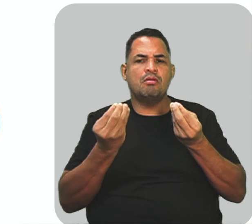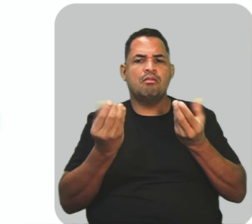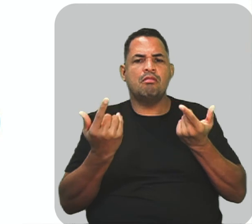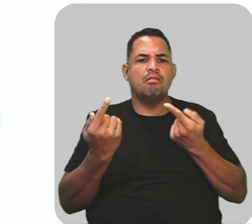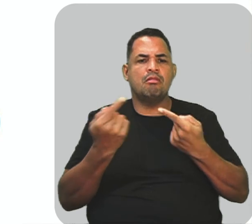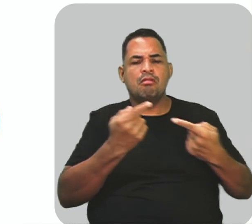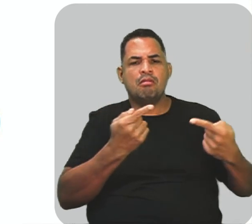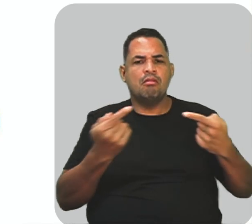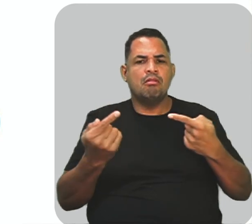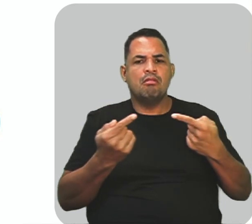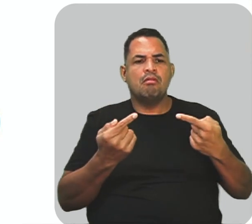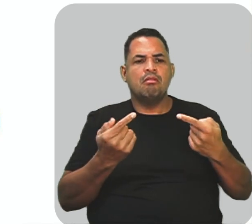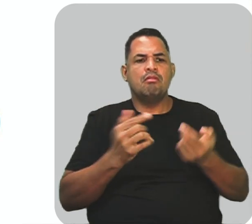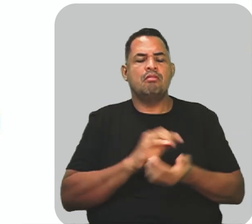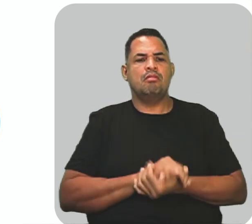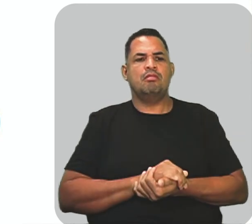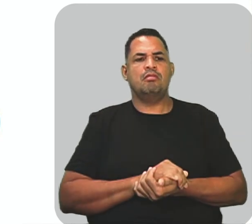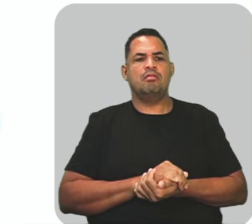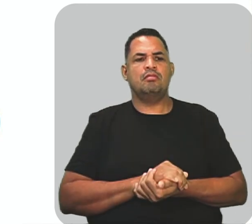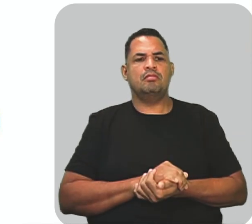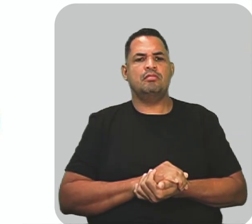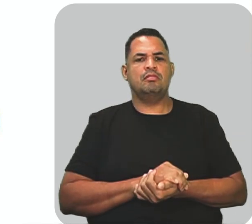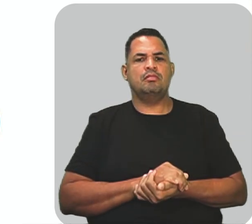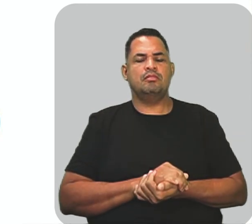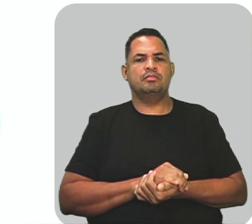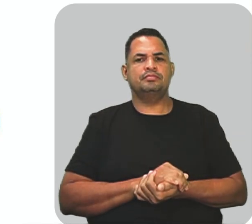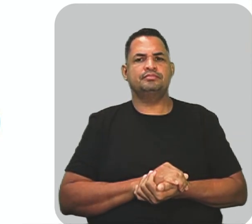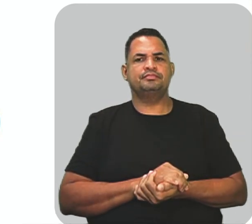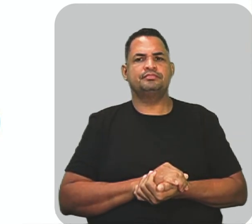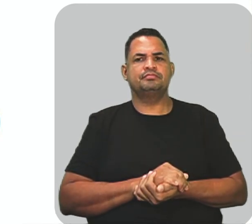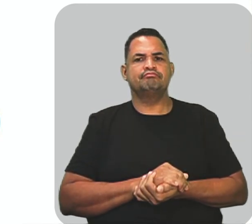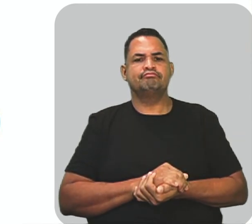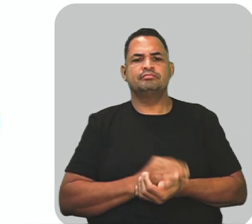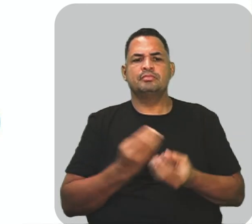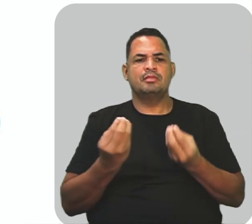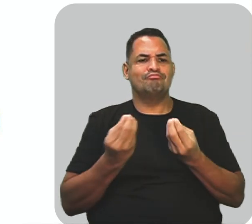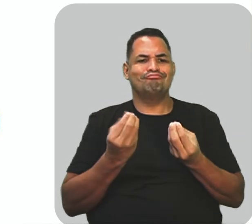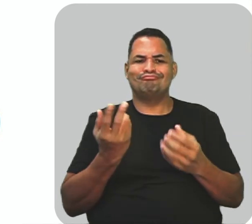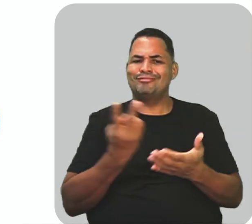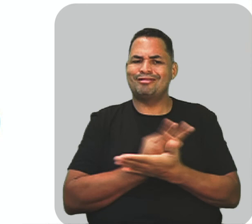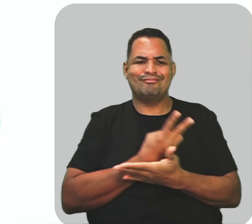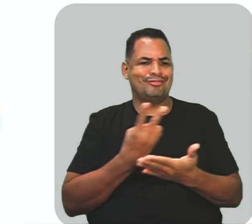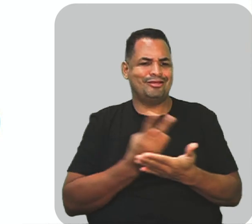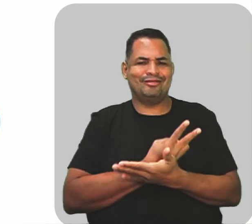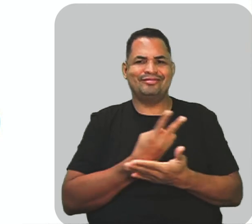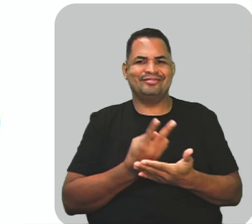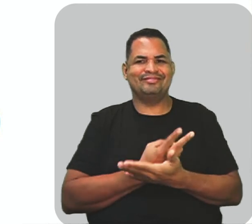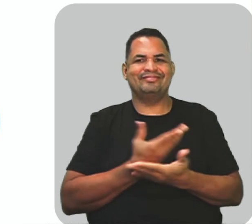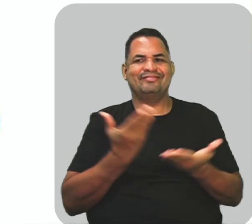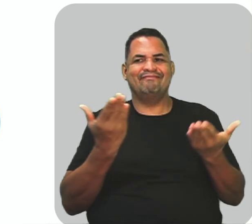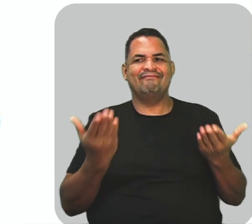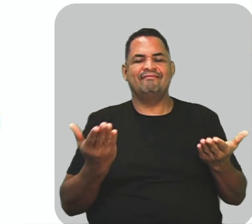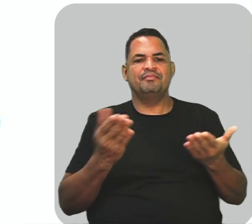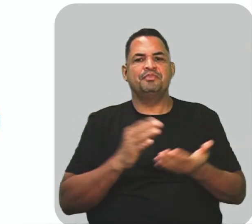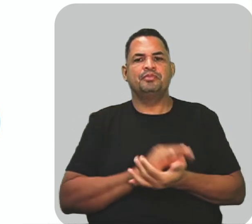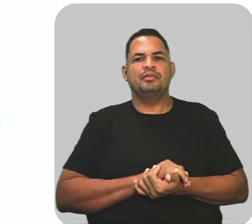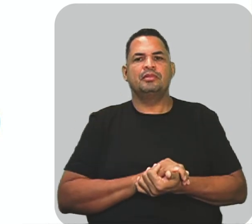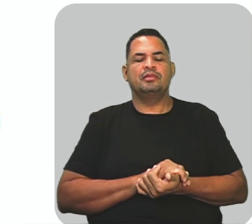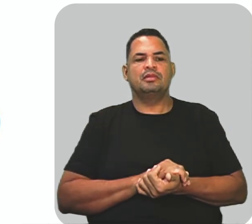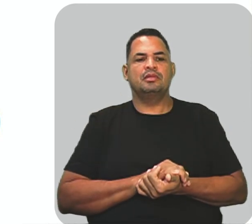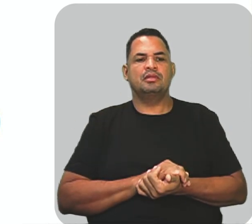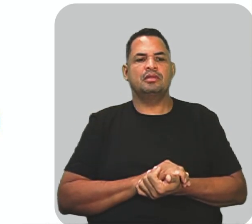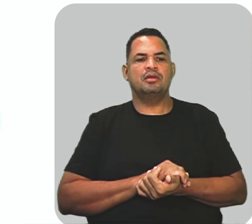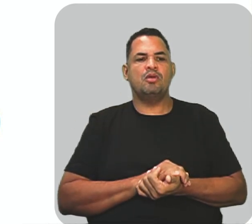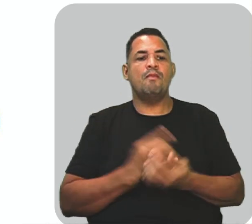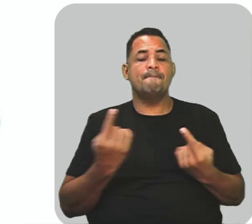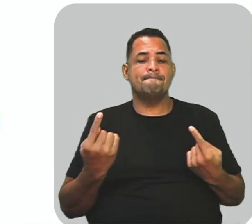uma relação de... Gente, aqui não tem como errar, né? Isso aí nada mais é do que